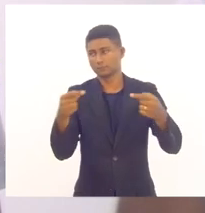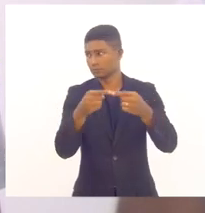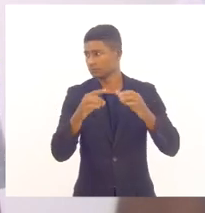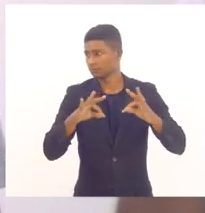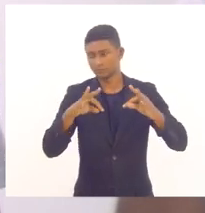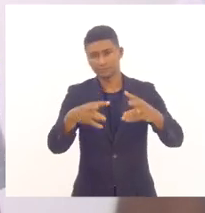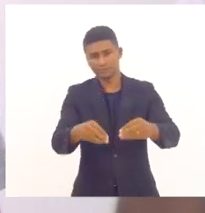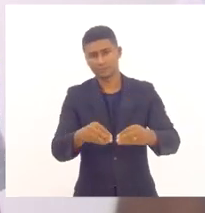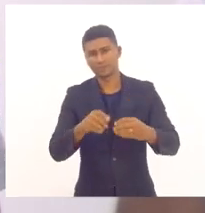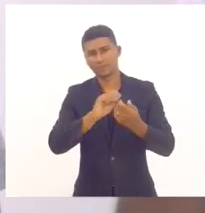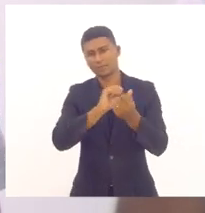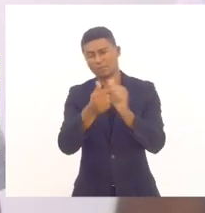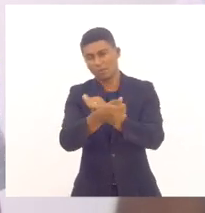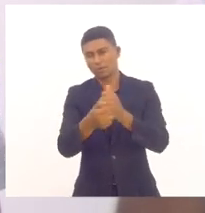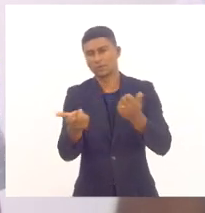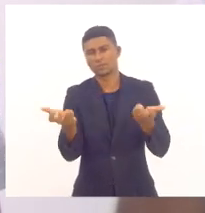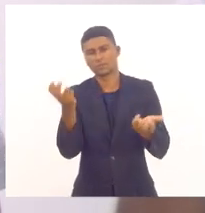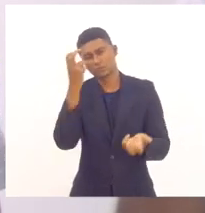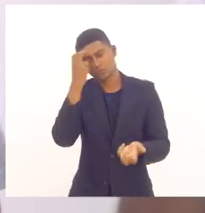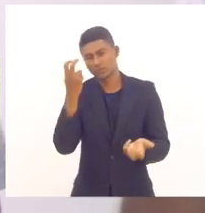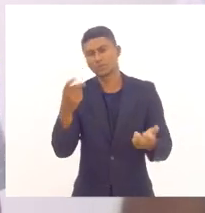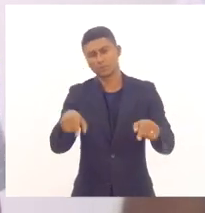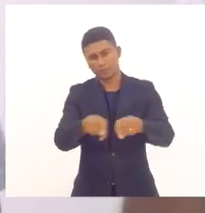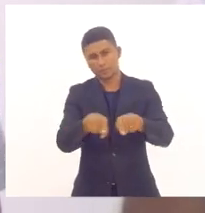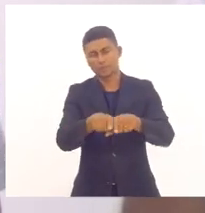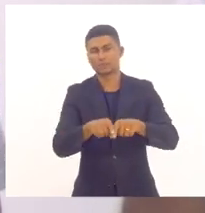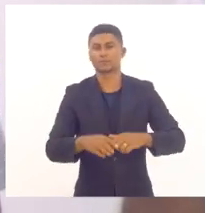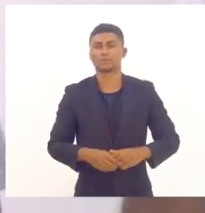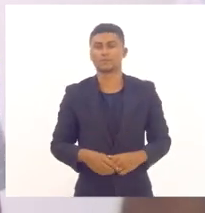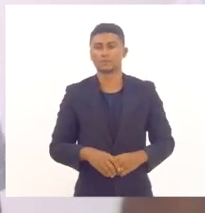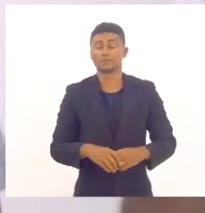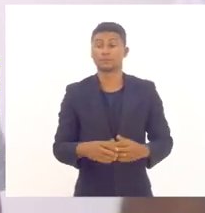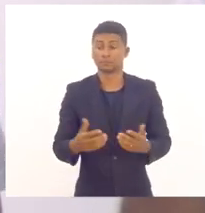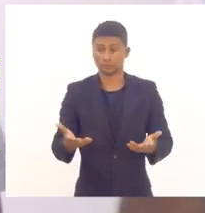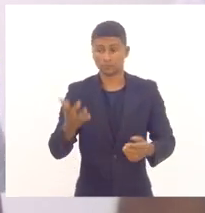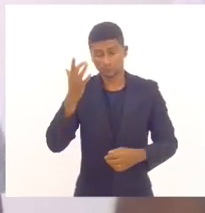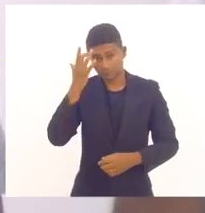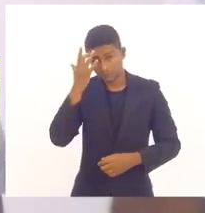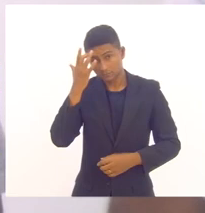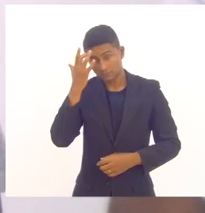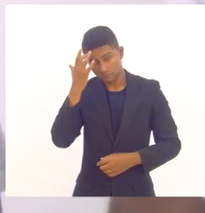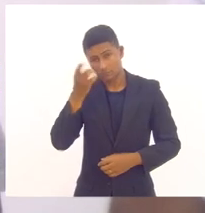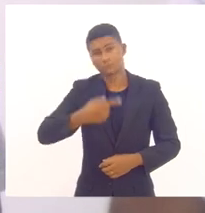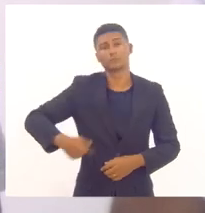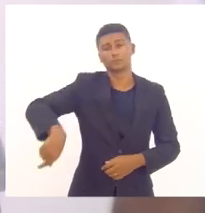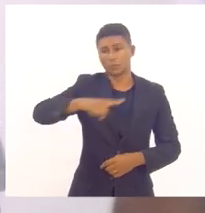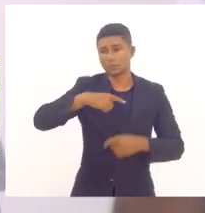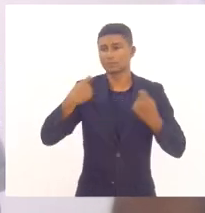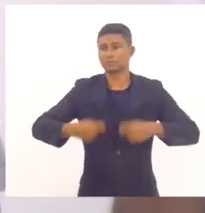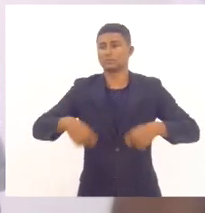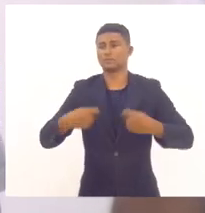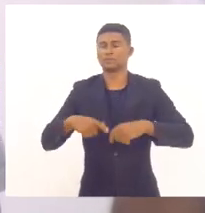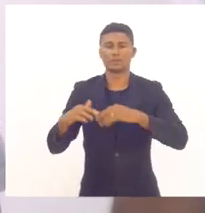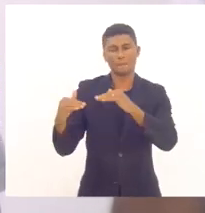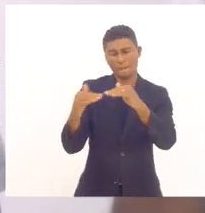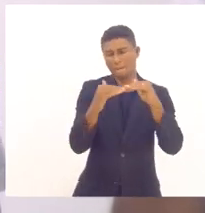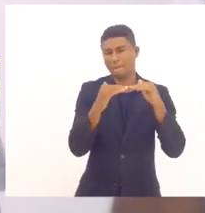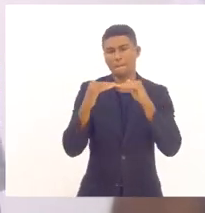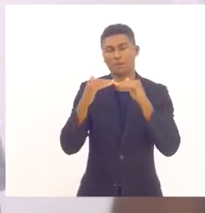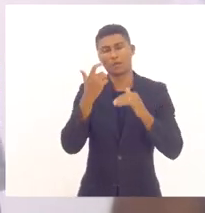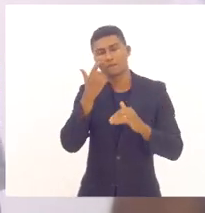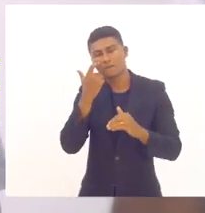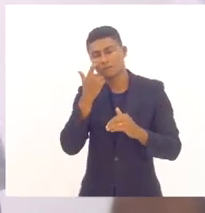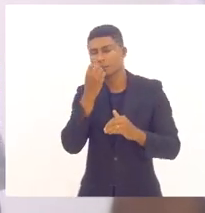cultura, né, e vem complementar. Né, eu acho que a gente tinha que chegar num denominador, entendeu, que é bom